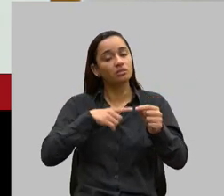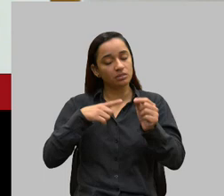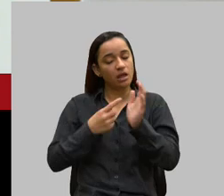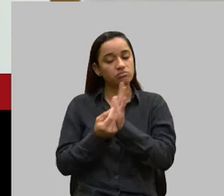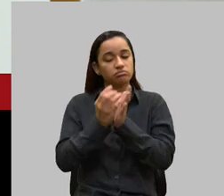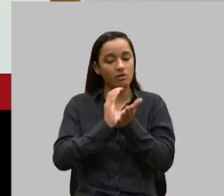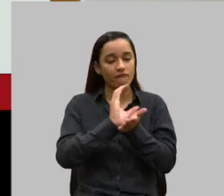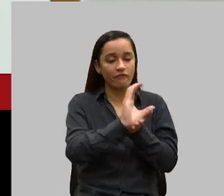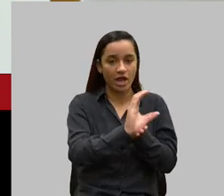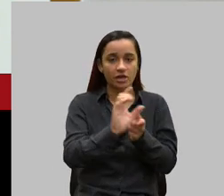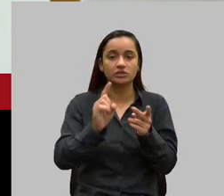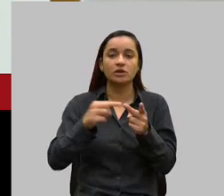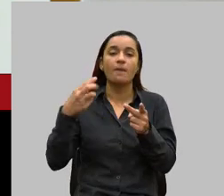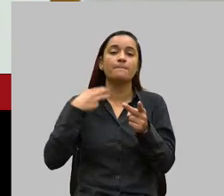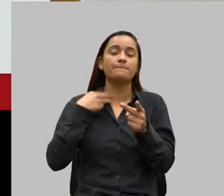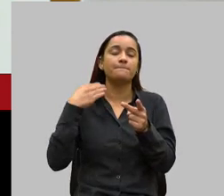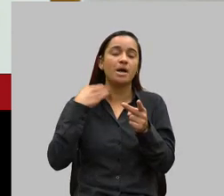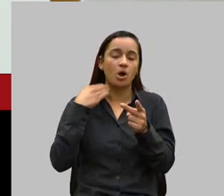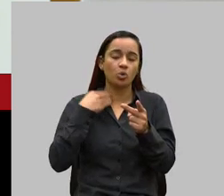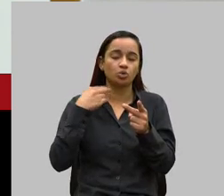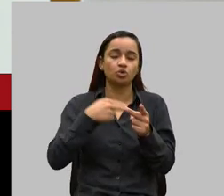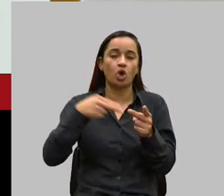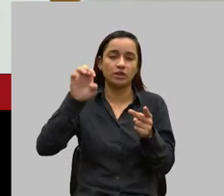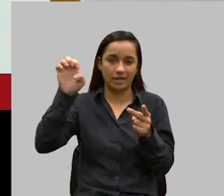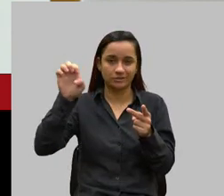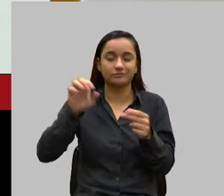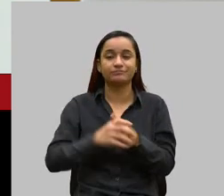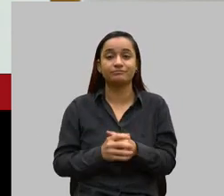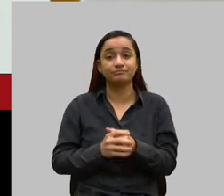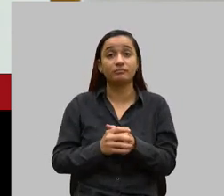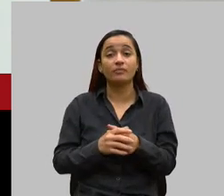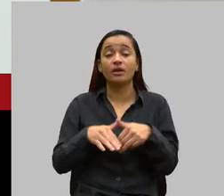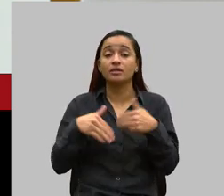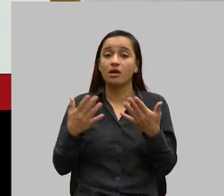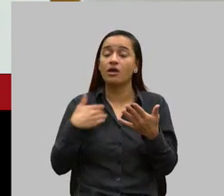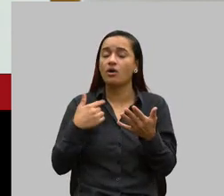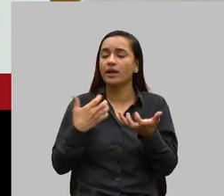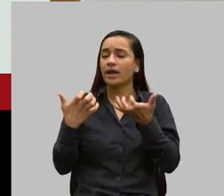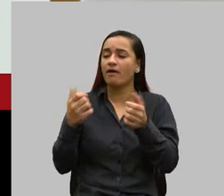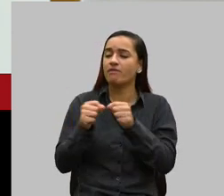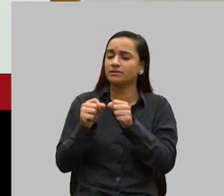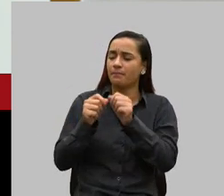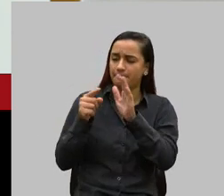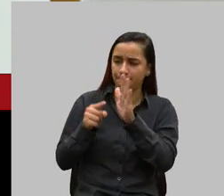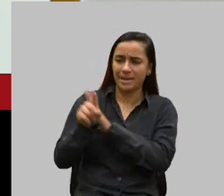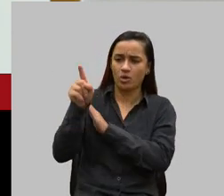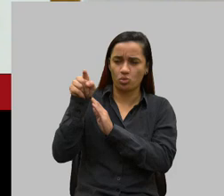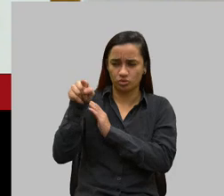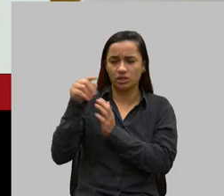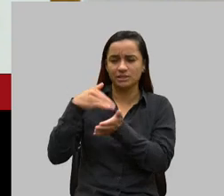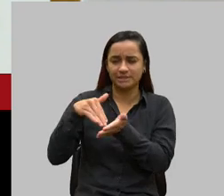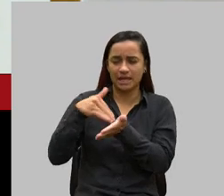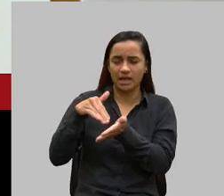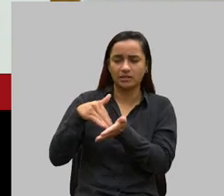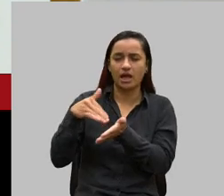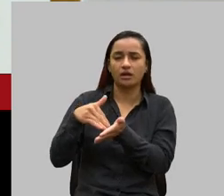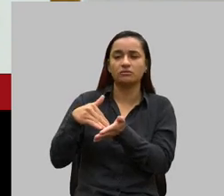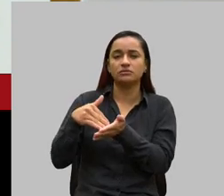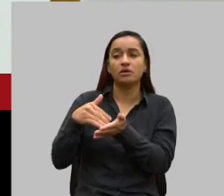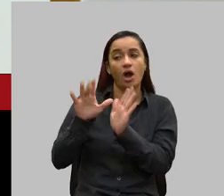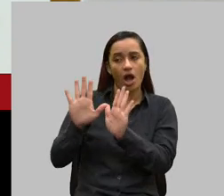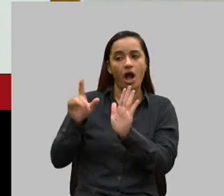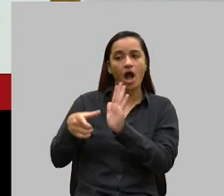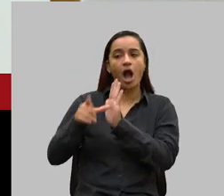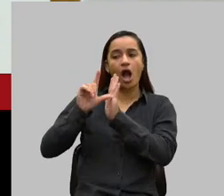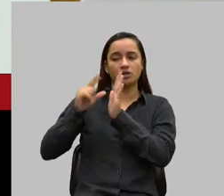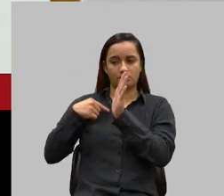do Nordeste e é uma das primeiras perguntas que eu quero fazer ao secretário e antes de fazê-la quero que o